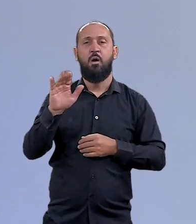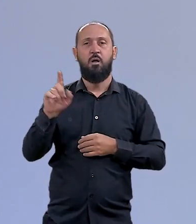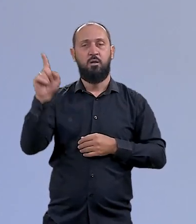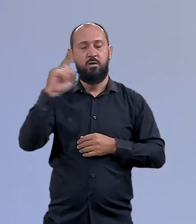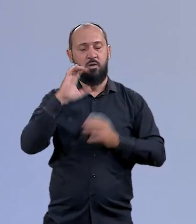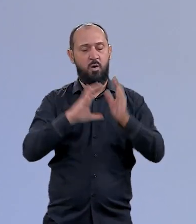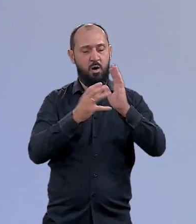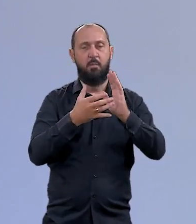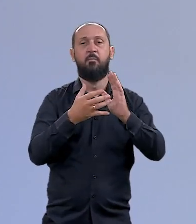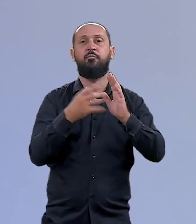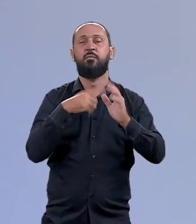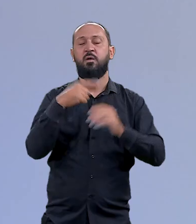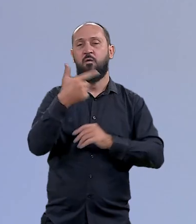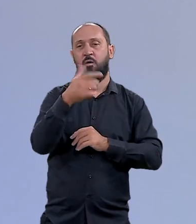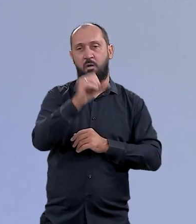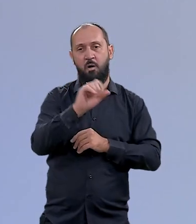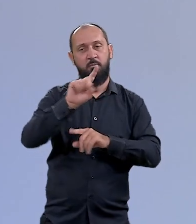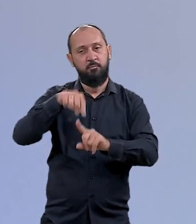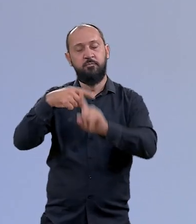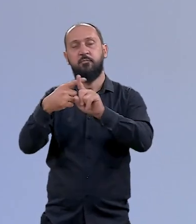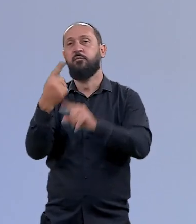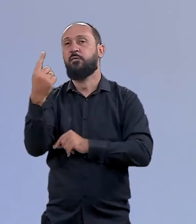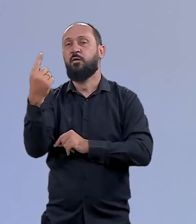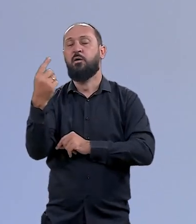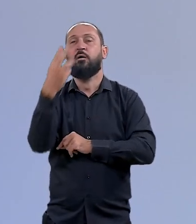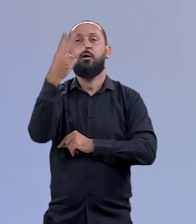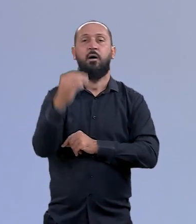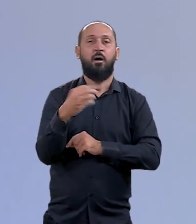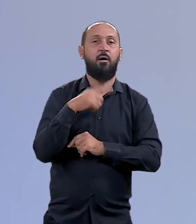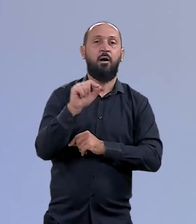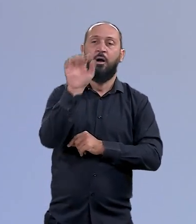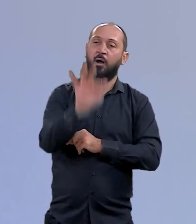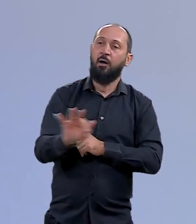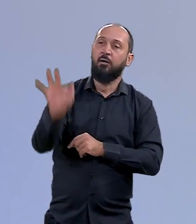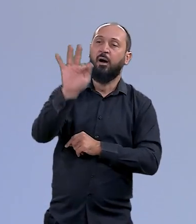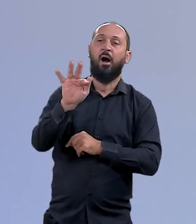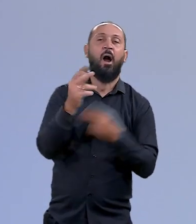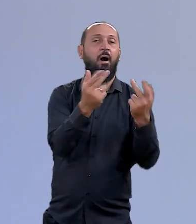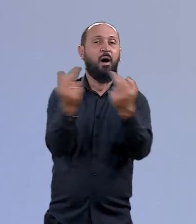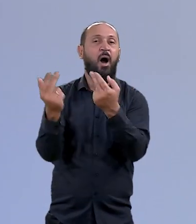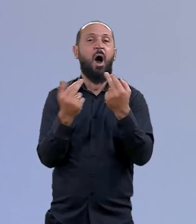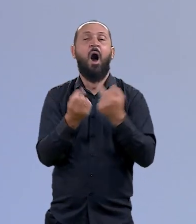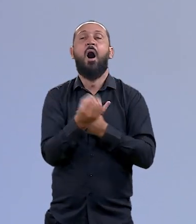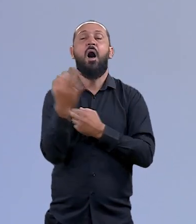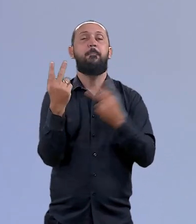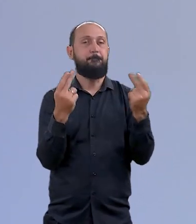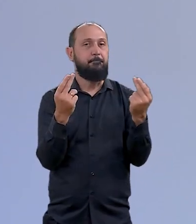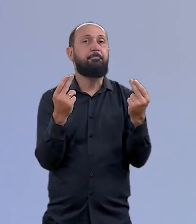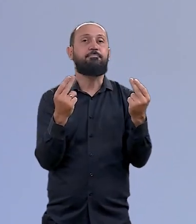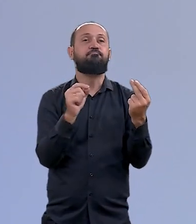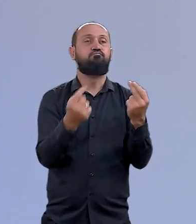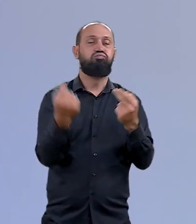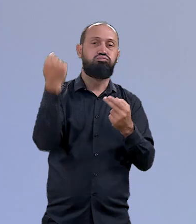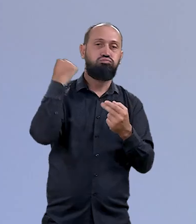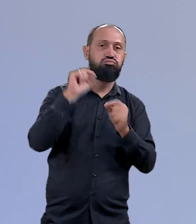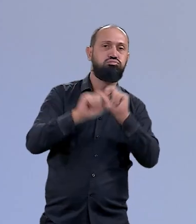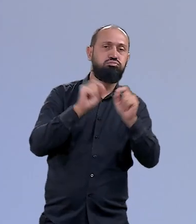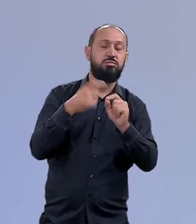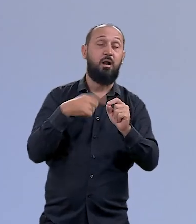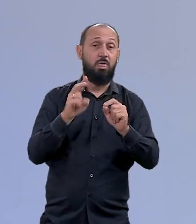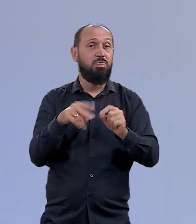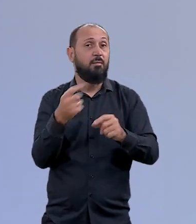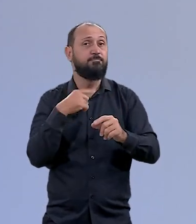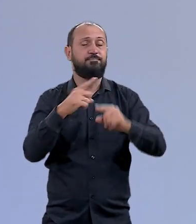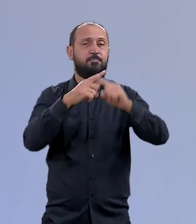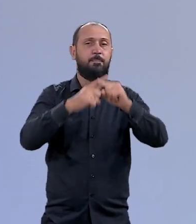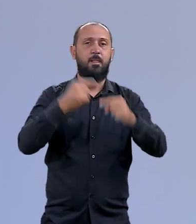temos 29, o número de candidatos que cada partido tem que apresentar para registro é um número máximo de 30, 29 mais